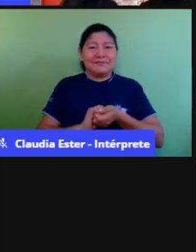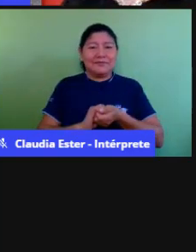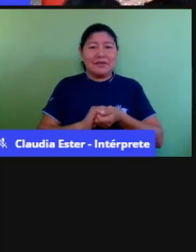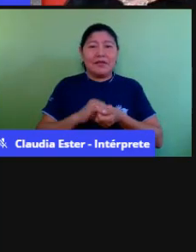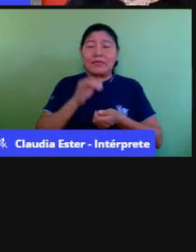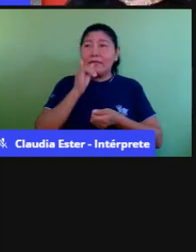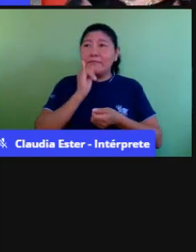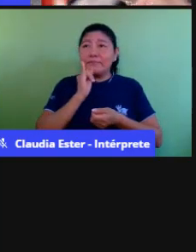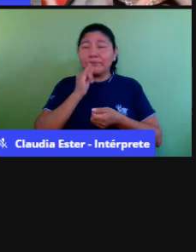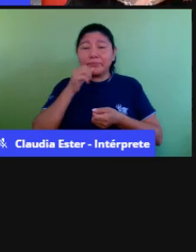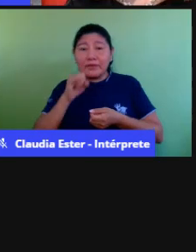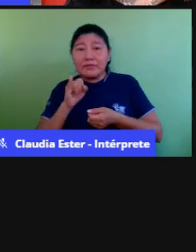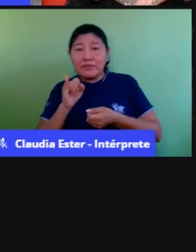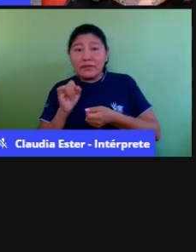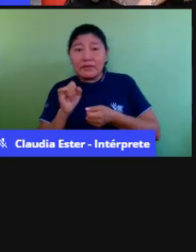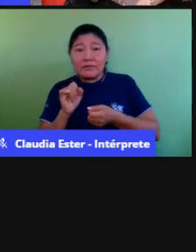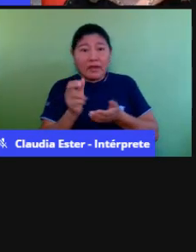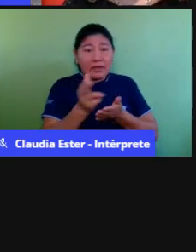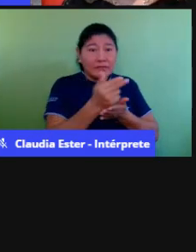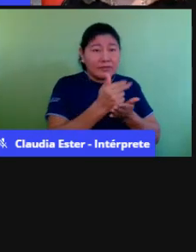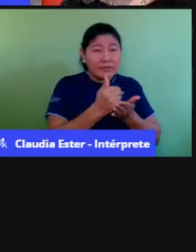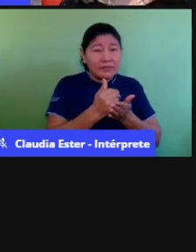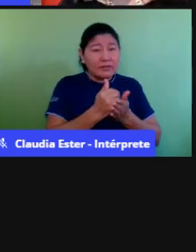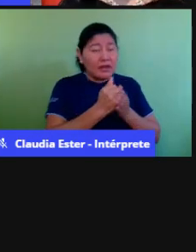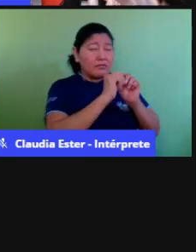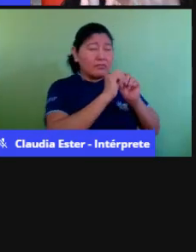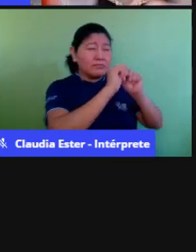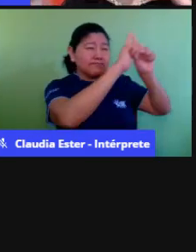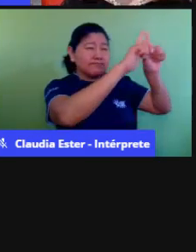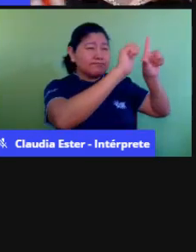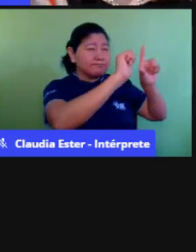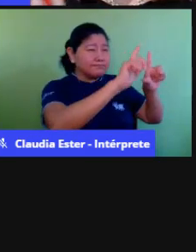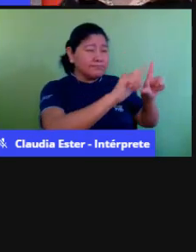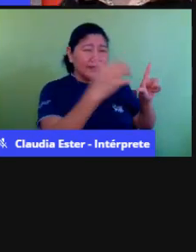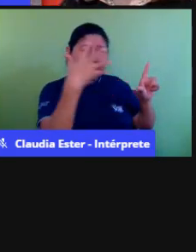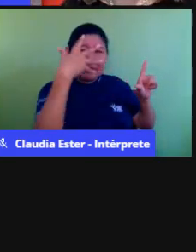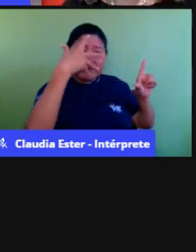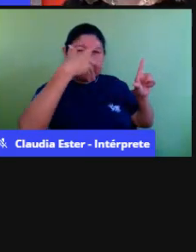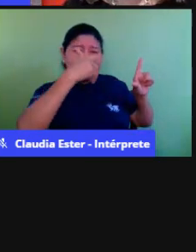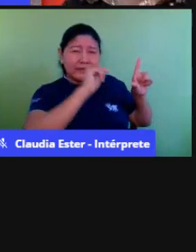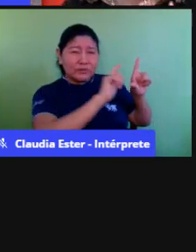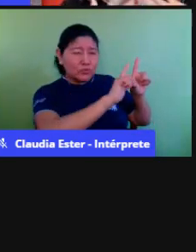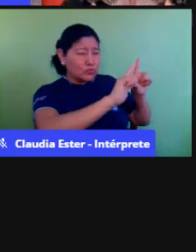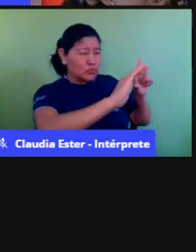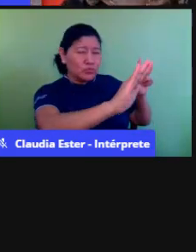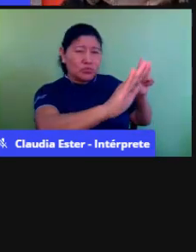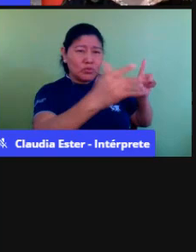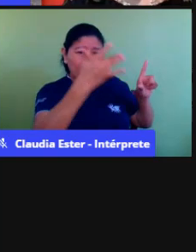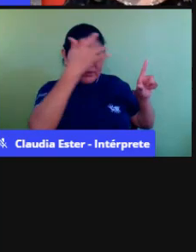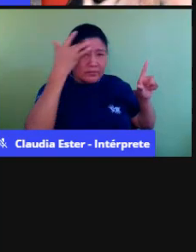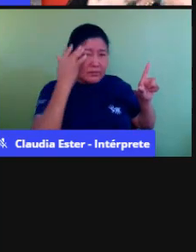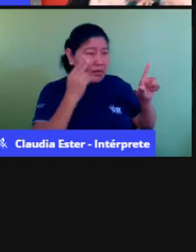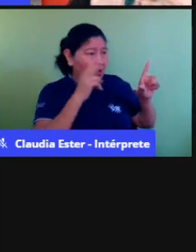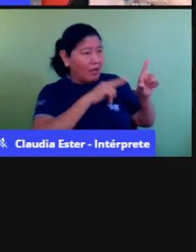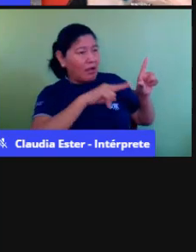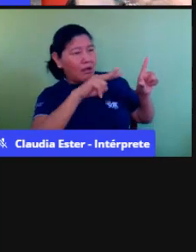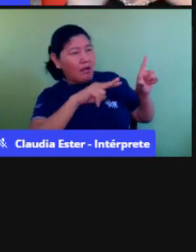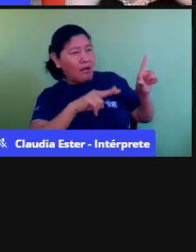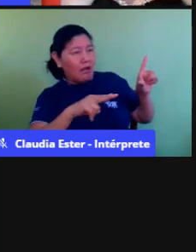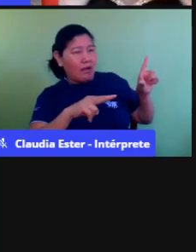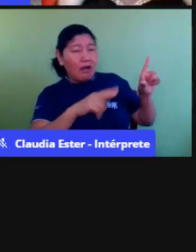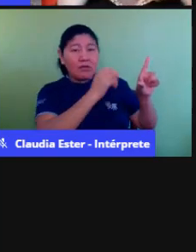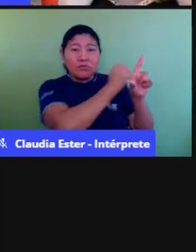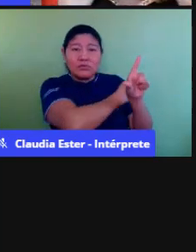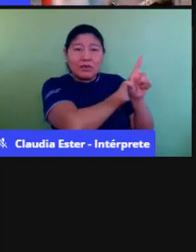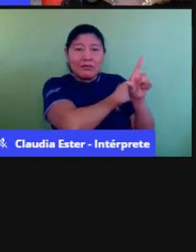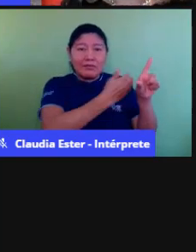vai colocar numa estética bonita na escola, num lugar bonito, visível, para a comunidade apreciar, para os alunos enxergarem